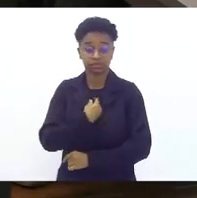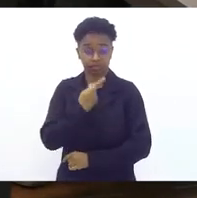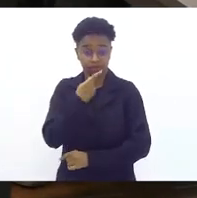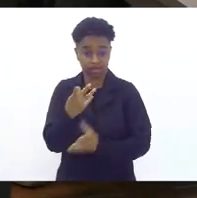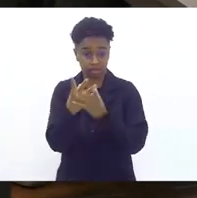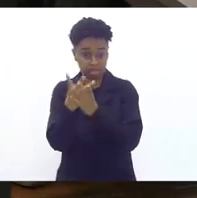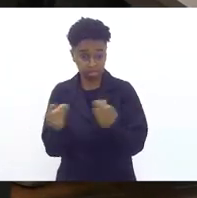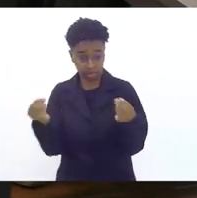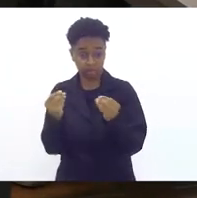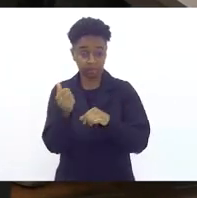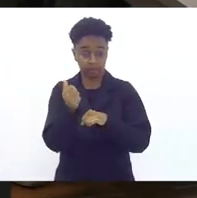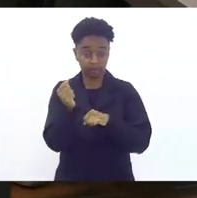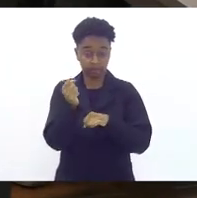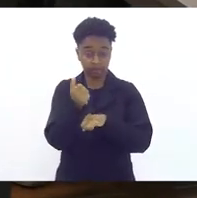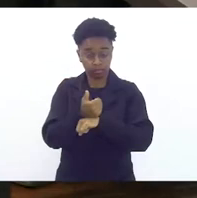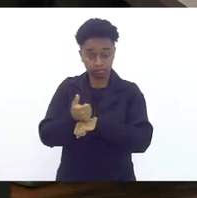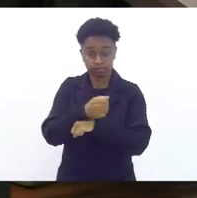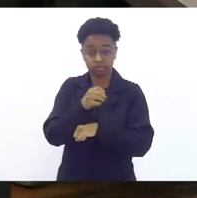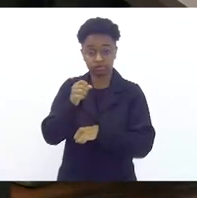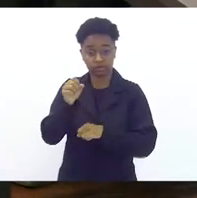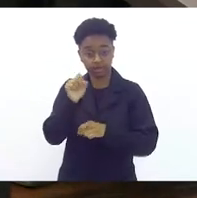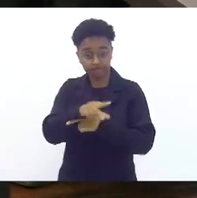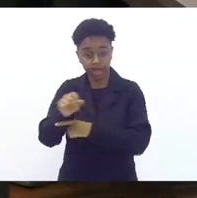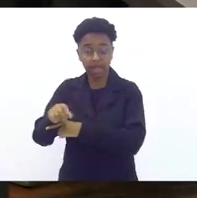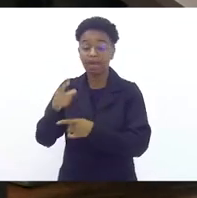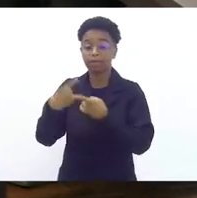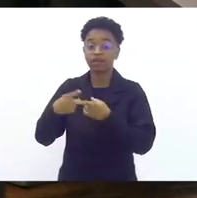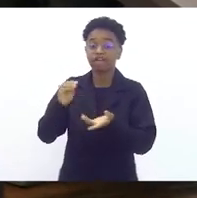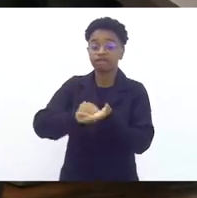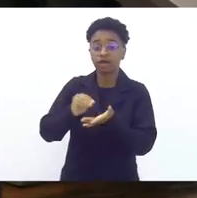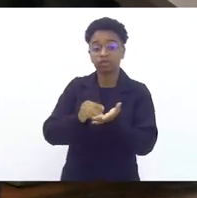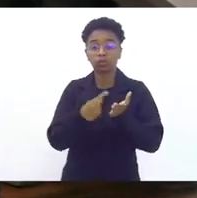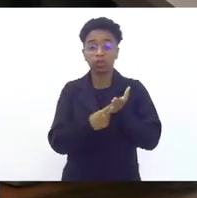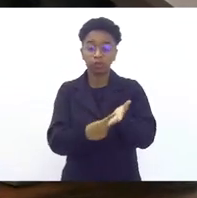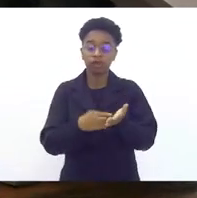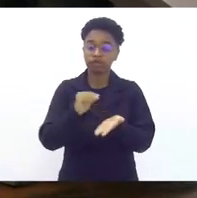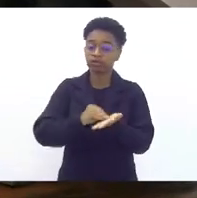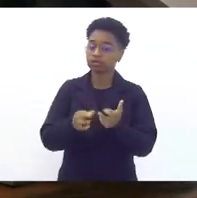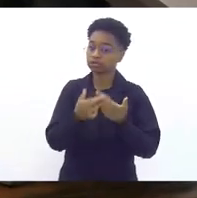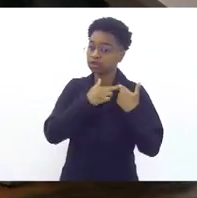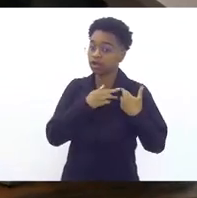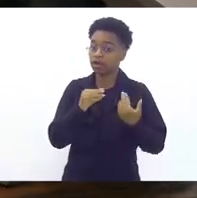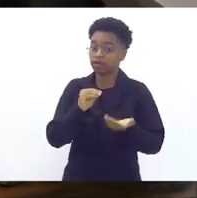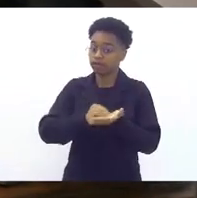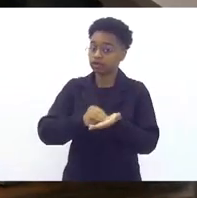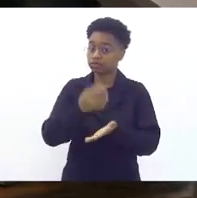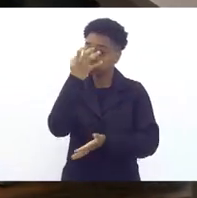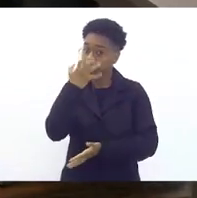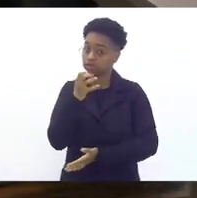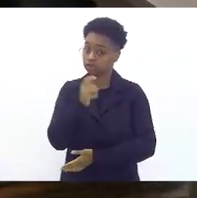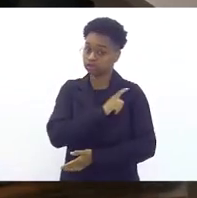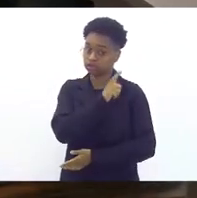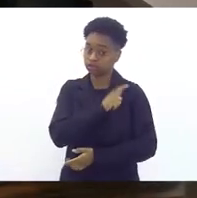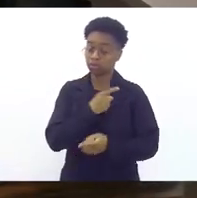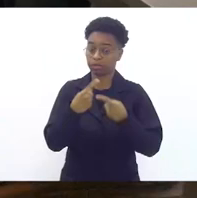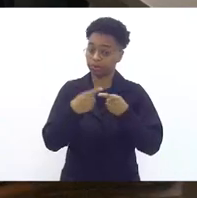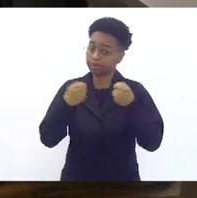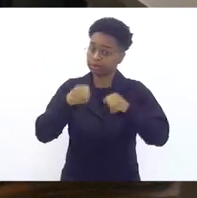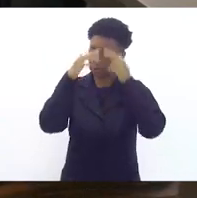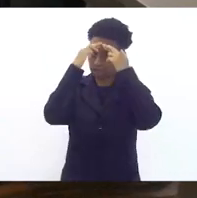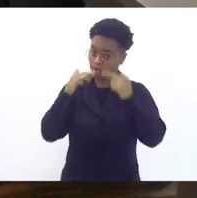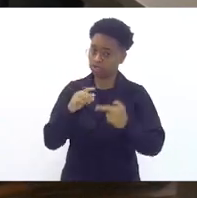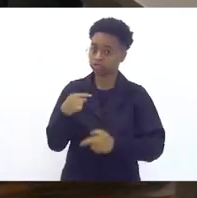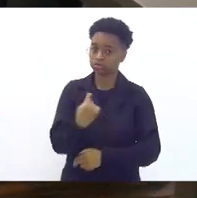extinção, é pela falta de responsabilidade, de compromisso e de seriedade dos gestores. Que é autarquia, tem que ser respeitada.